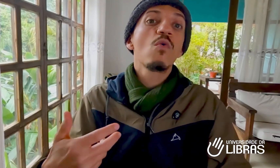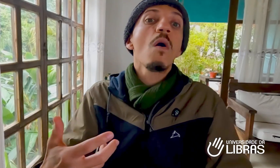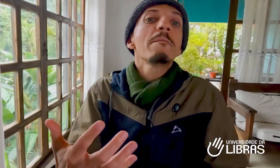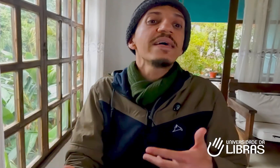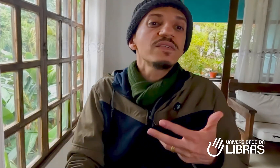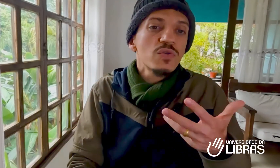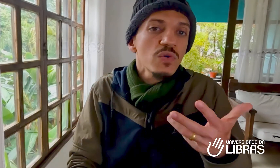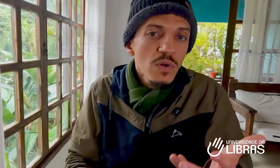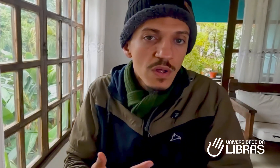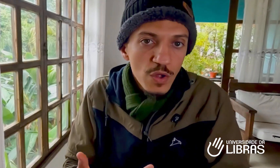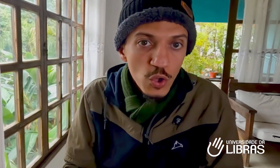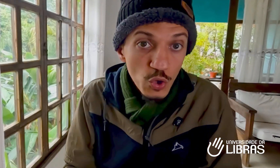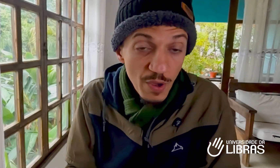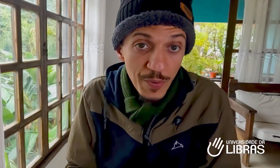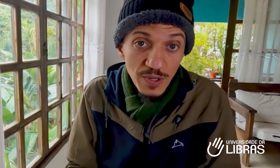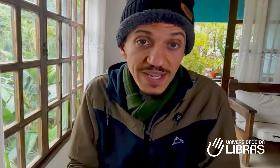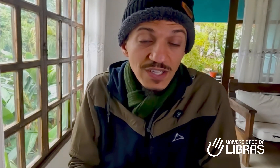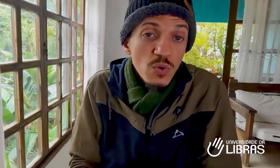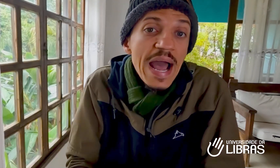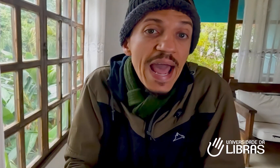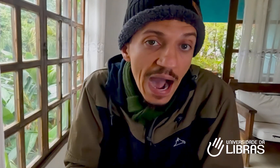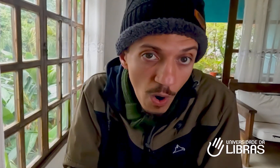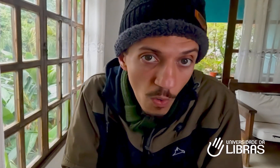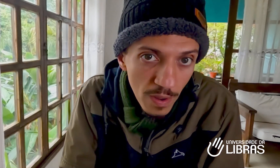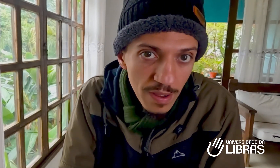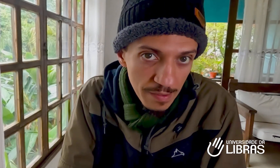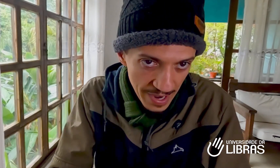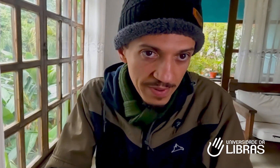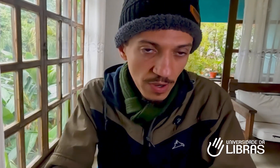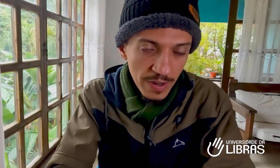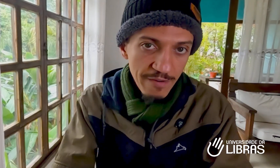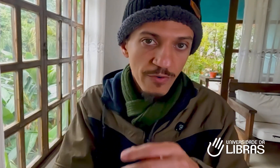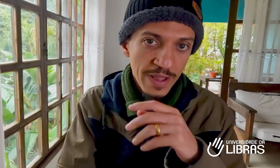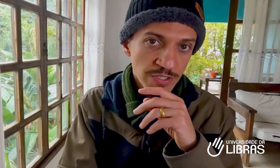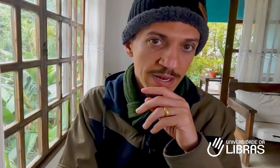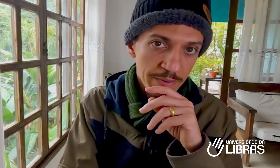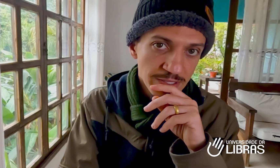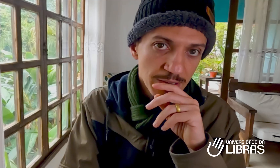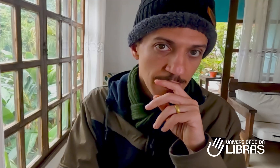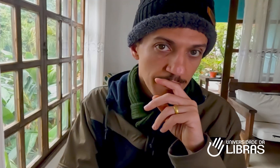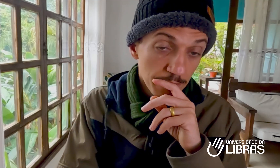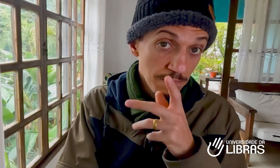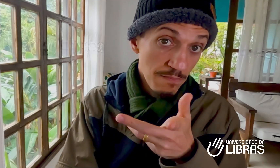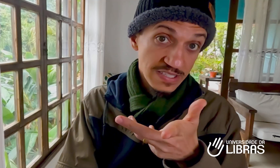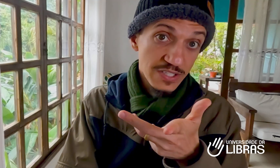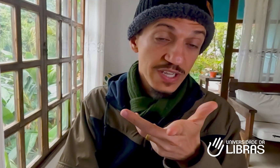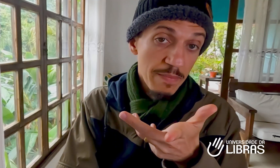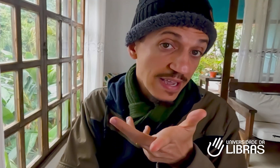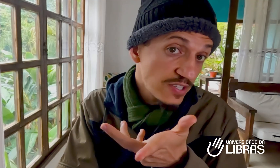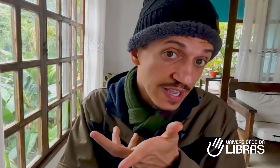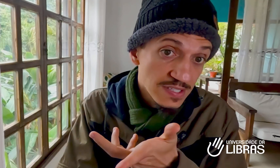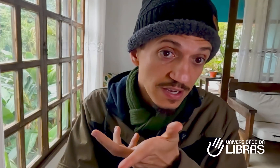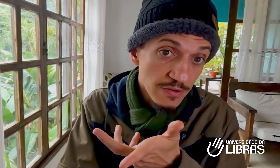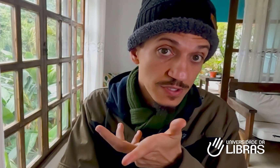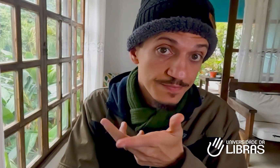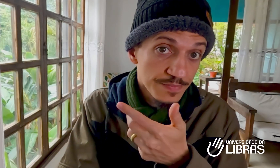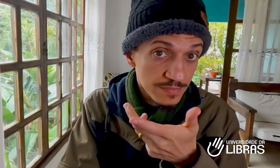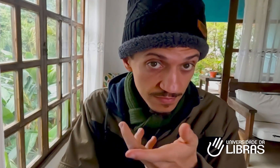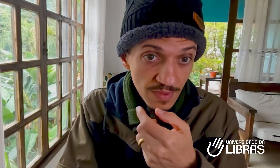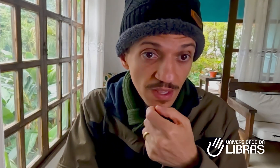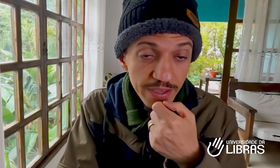foi o começo do meu processo real para me tornar fluente na Libras. Mas já tinha mais de 6